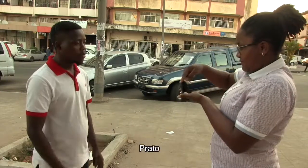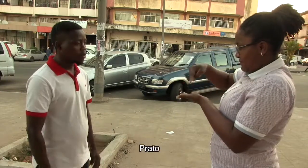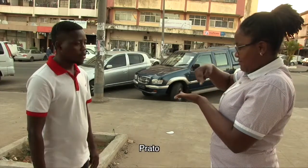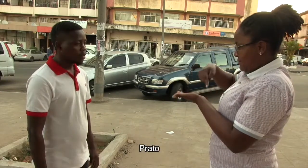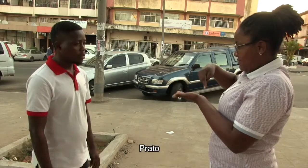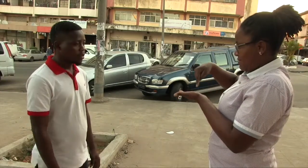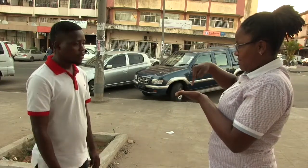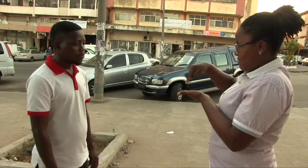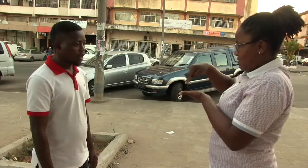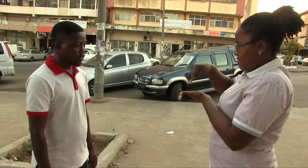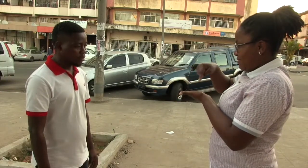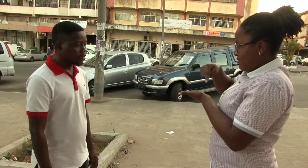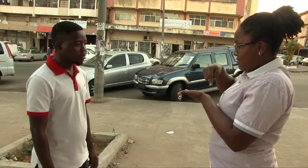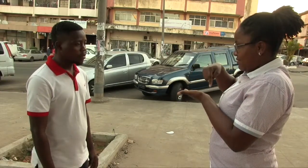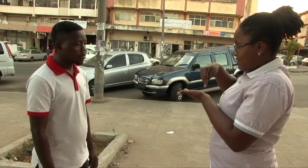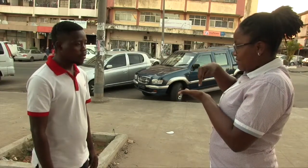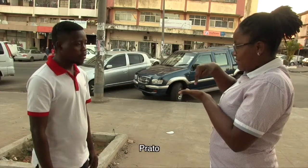Prato.